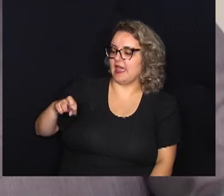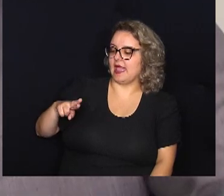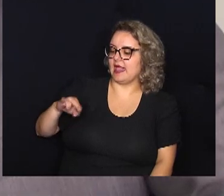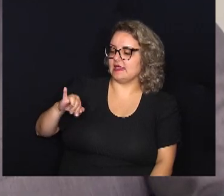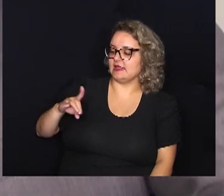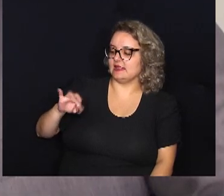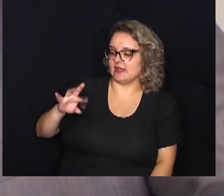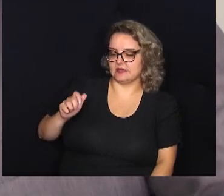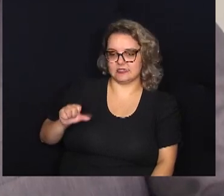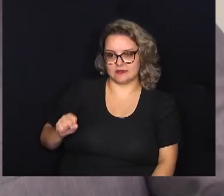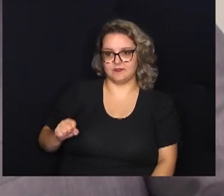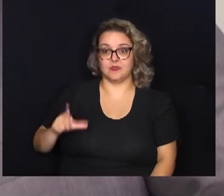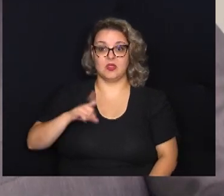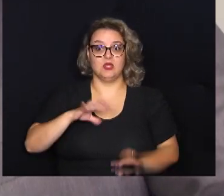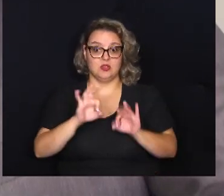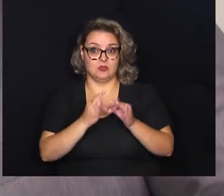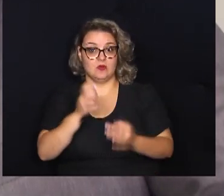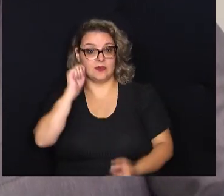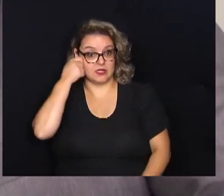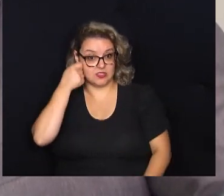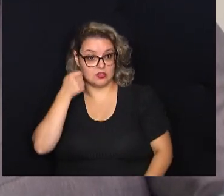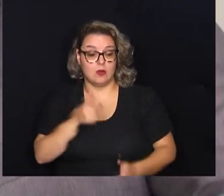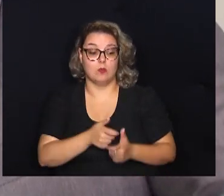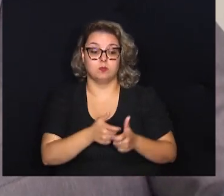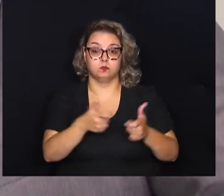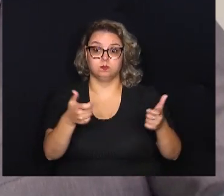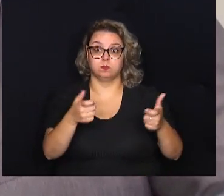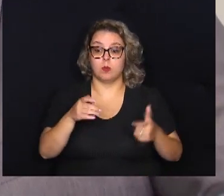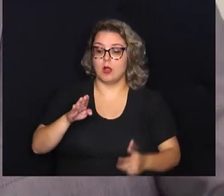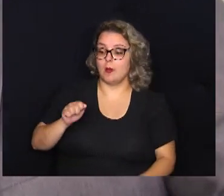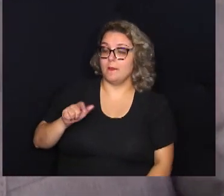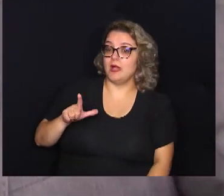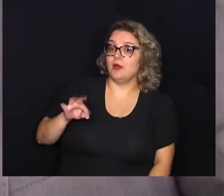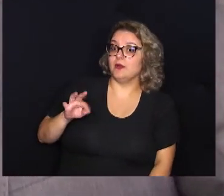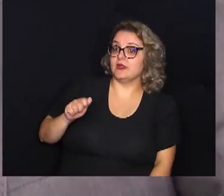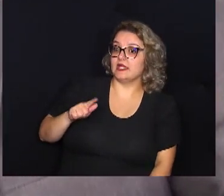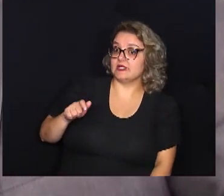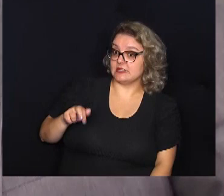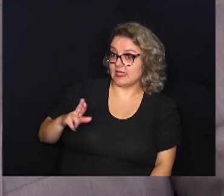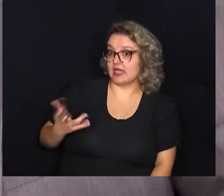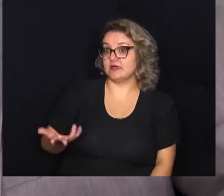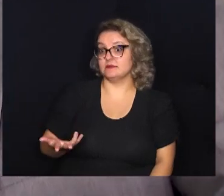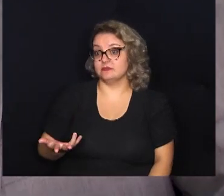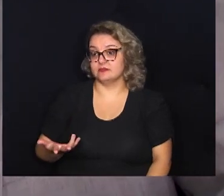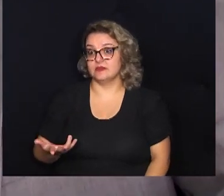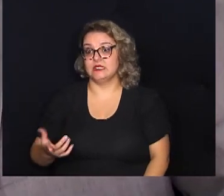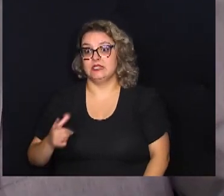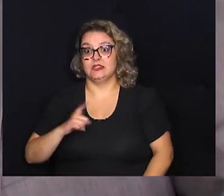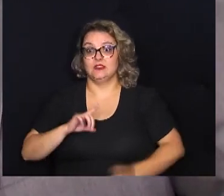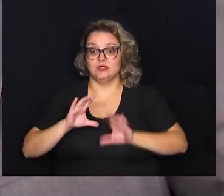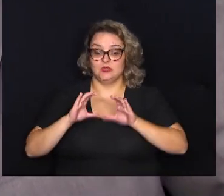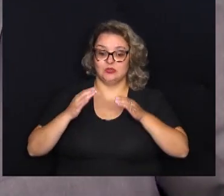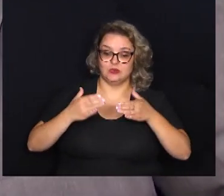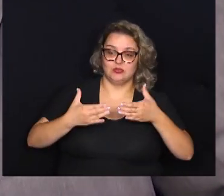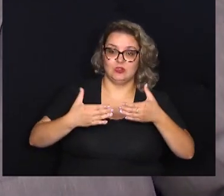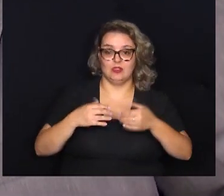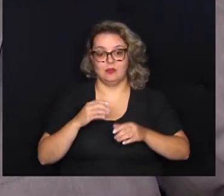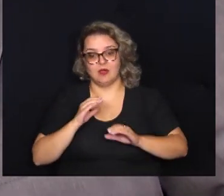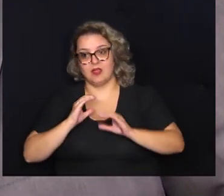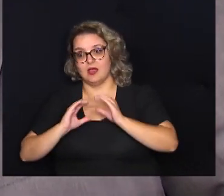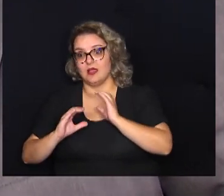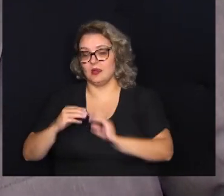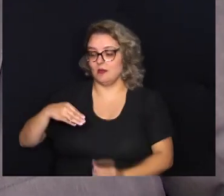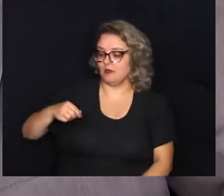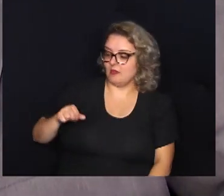também de negros, uma família muito grande, família Baltazar, que tem o coral Maria Neves